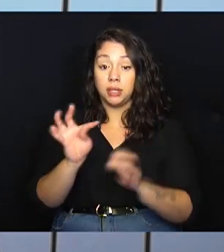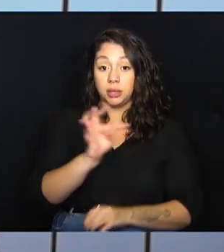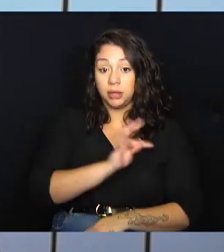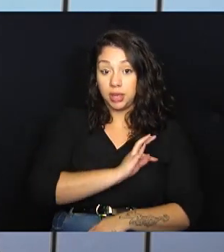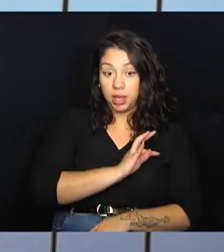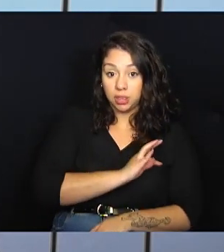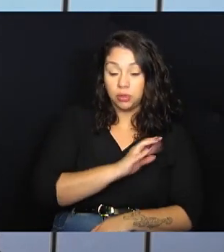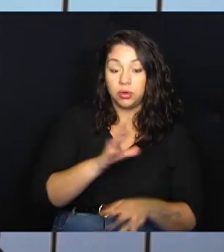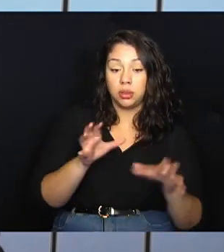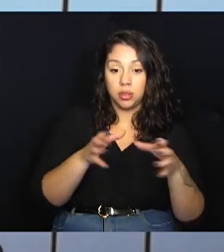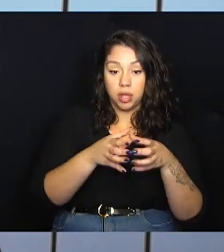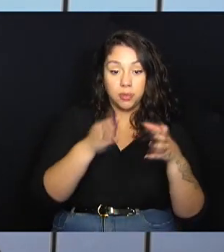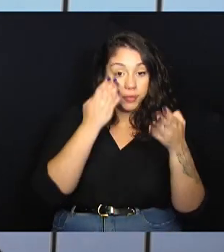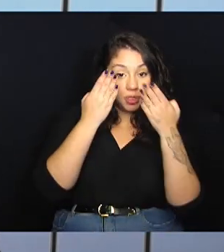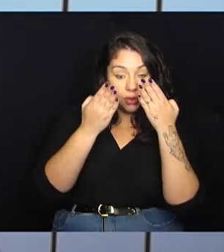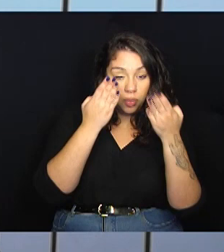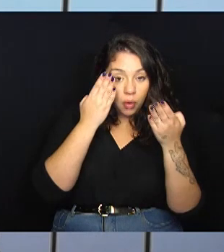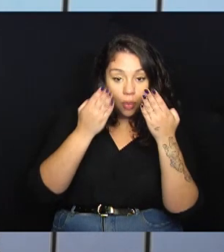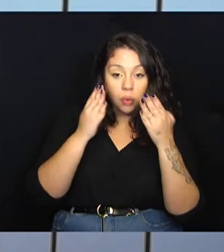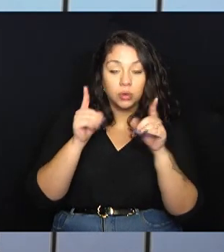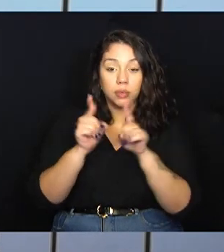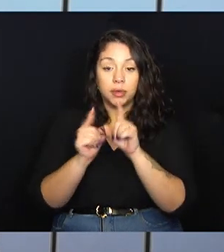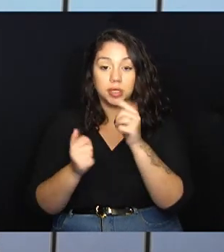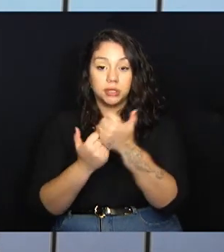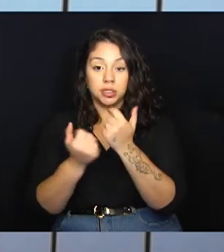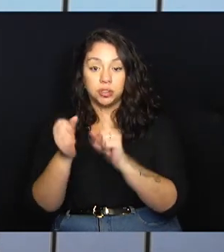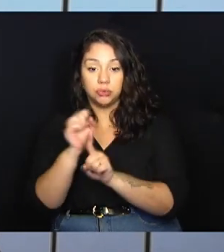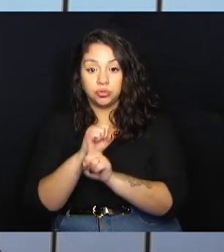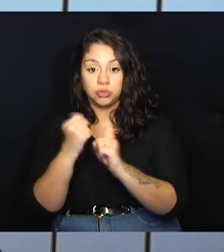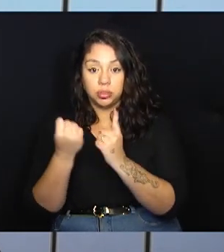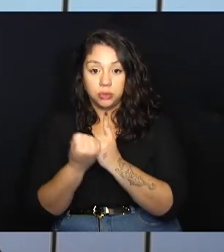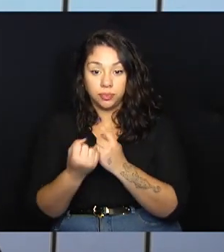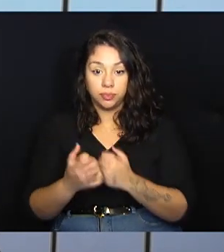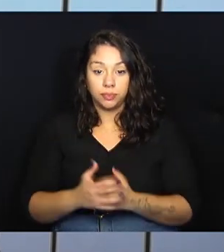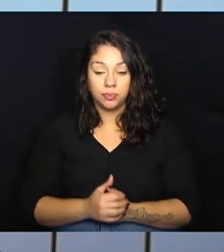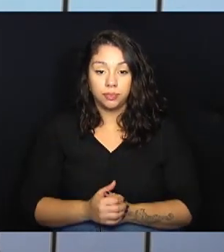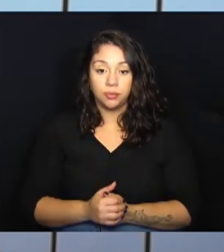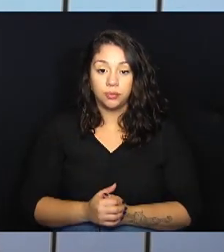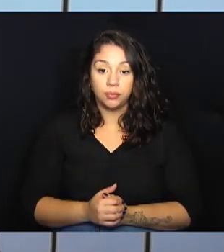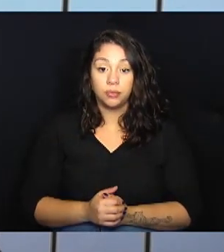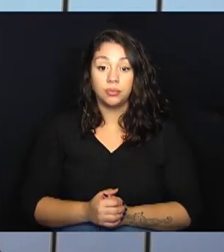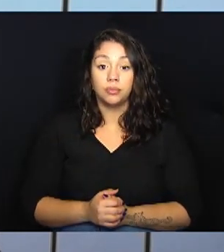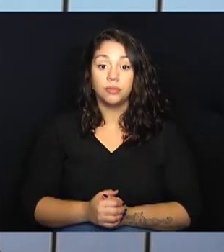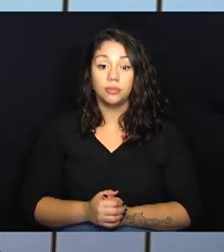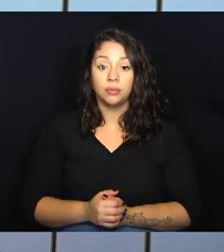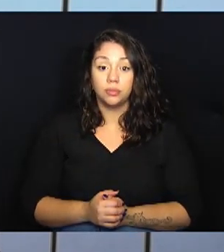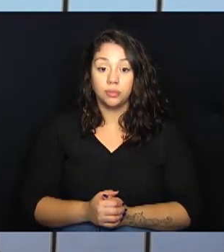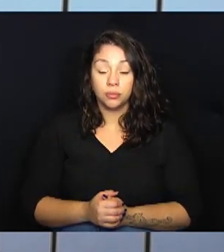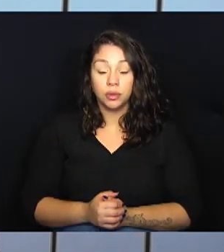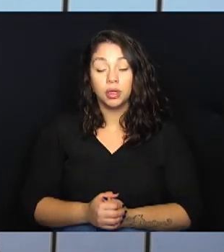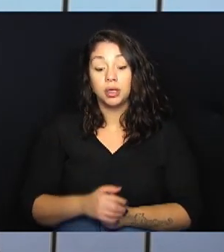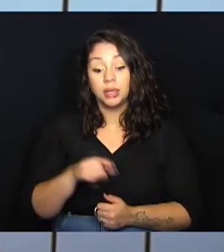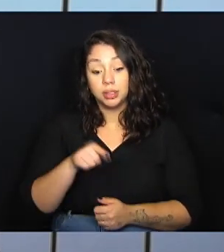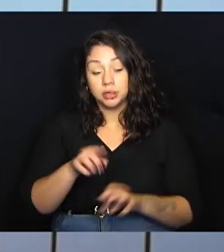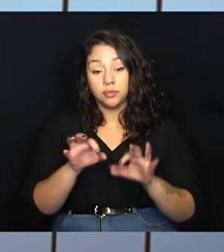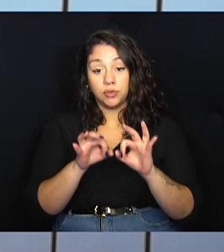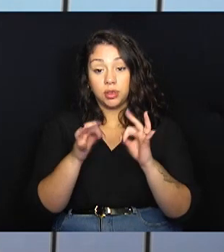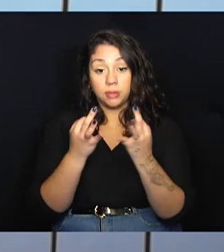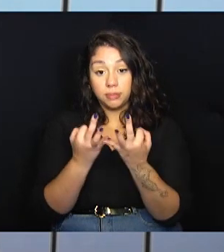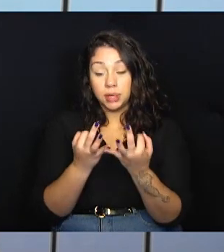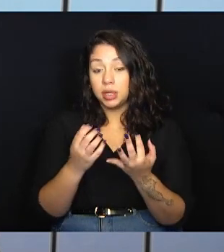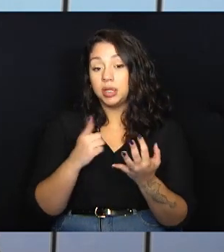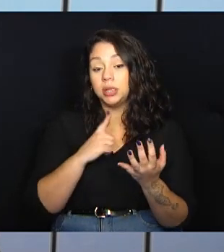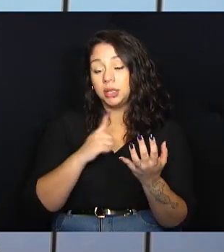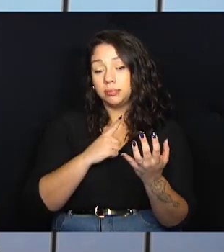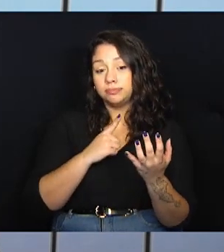psicólogo, assistente social, do próprio serviço de acolhimento, né? E essa equipe vai entrar em contato com a família da